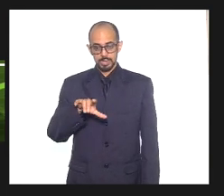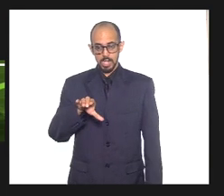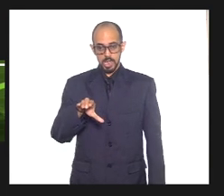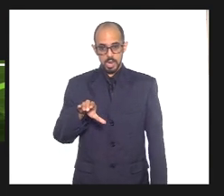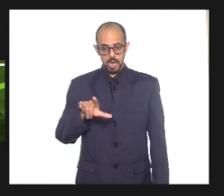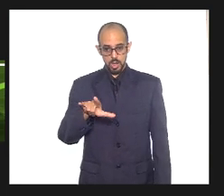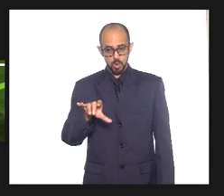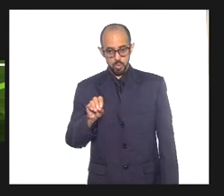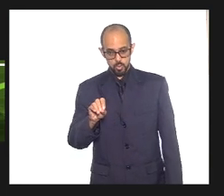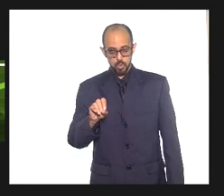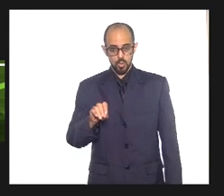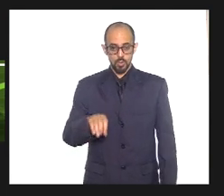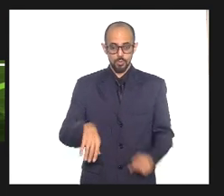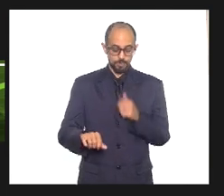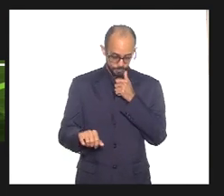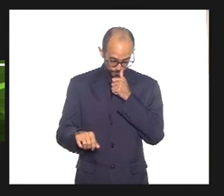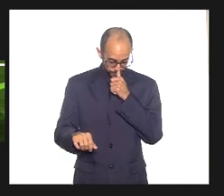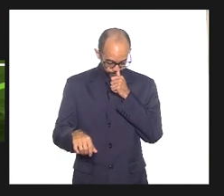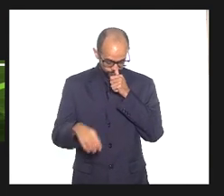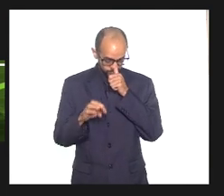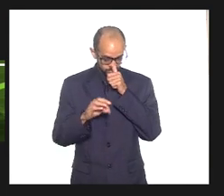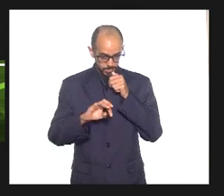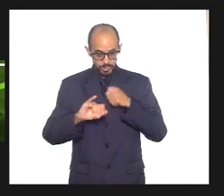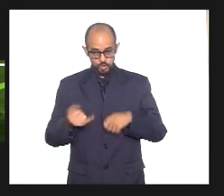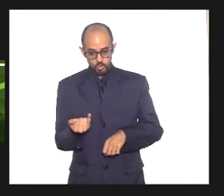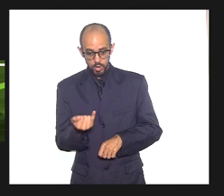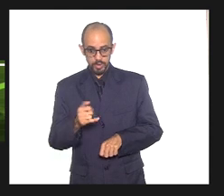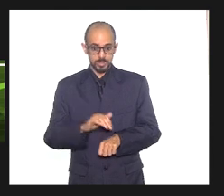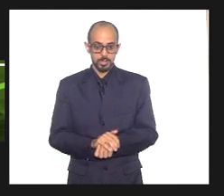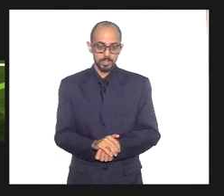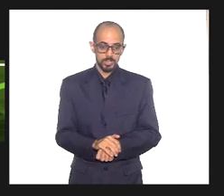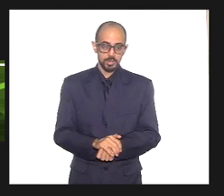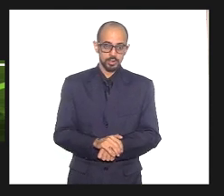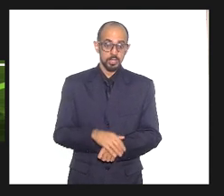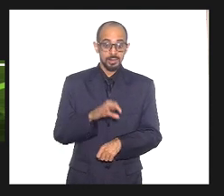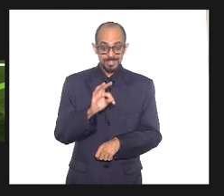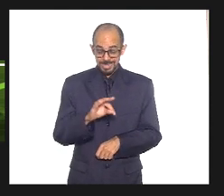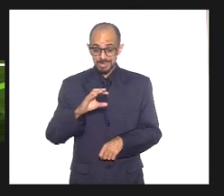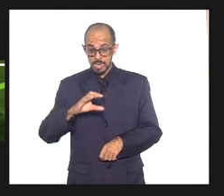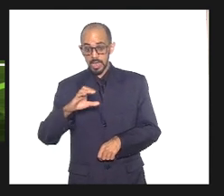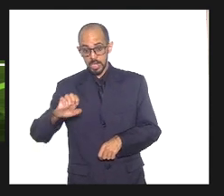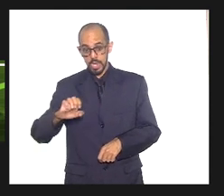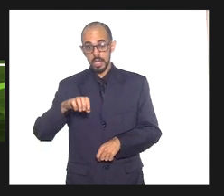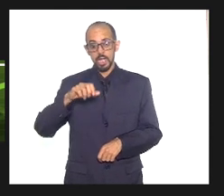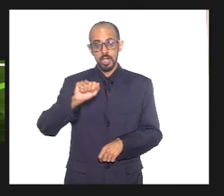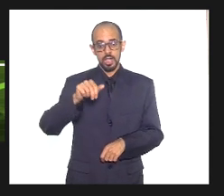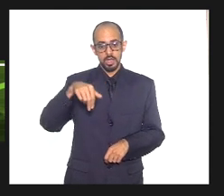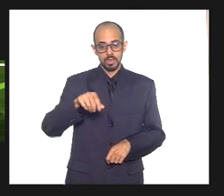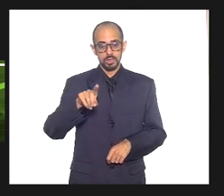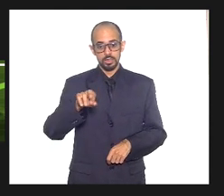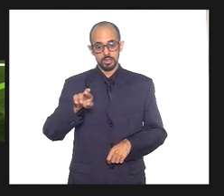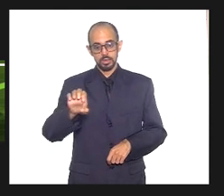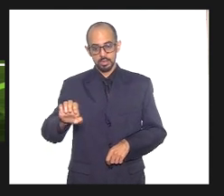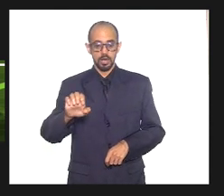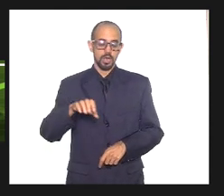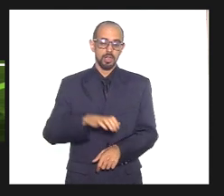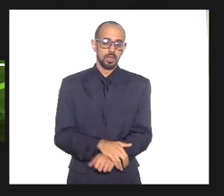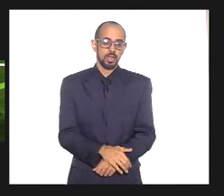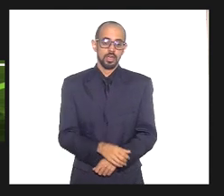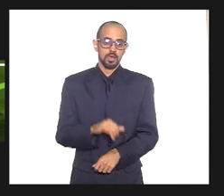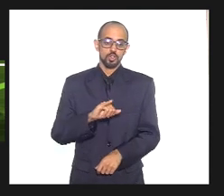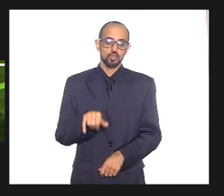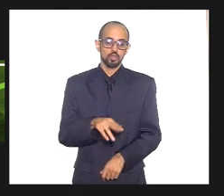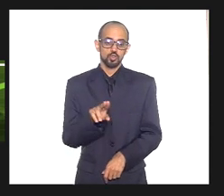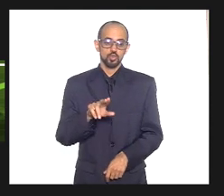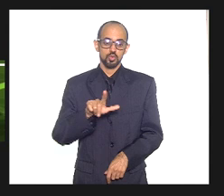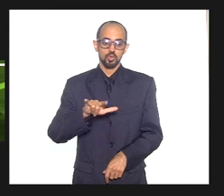Azevedo, do Tribunal de Contas do Estado, André Cine de Paula, Júlio